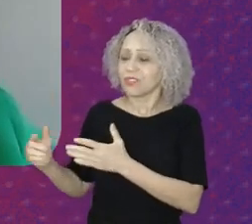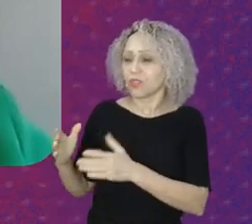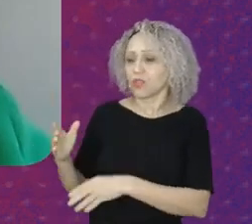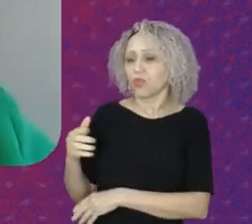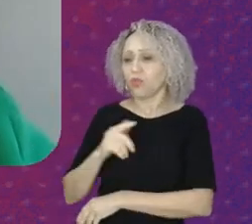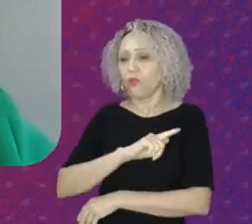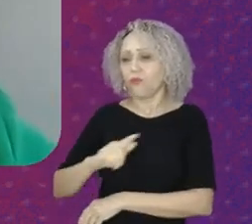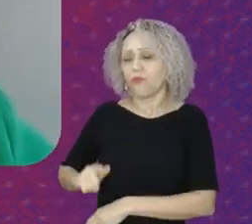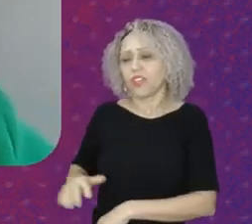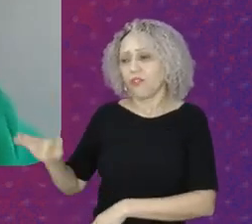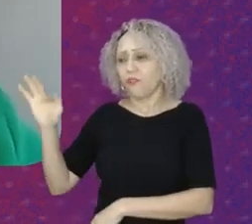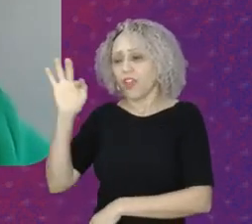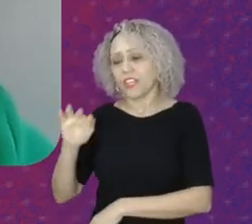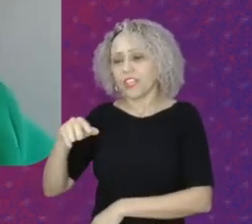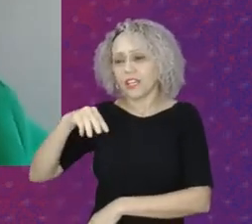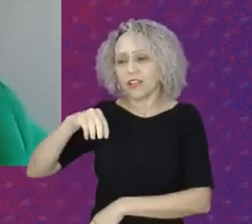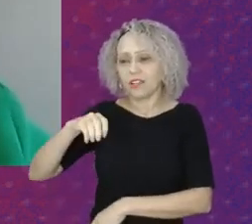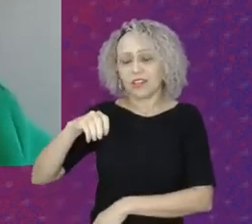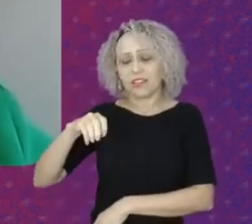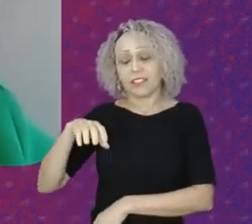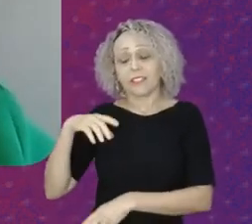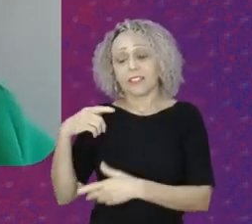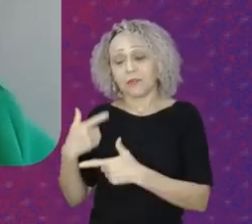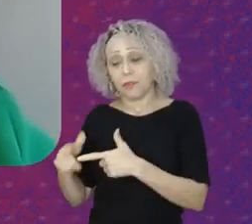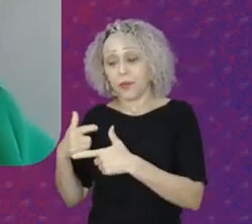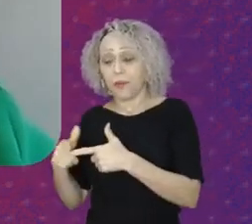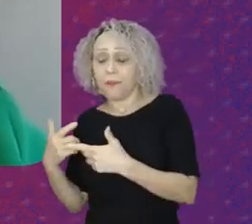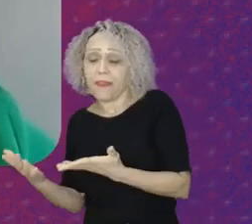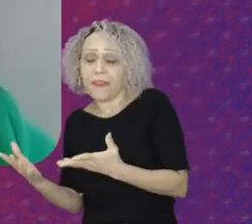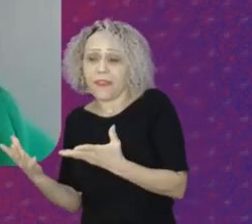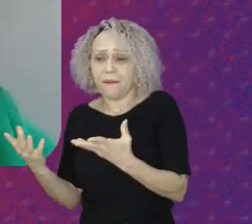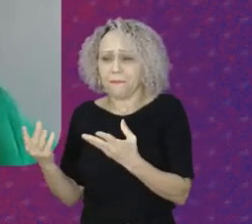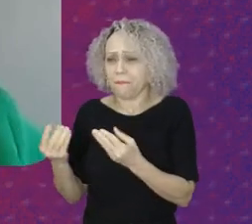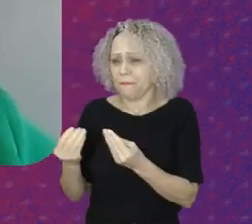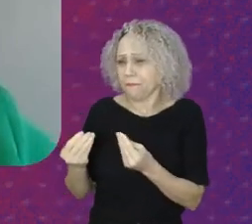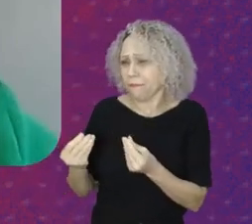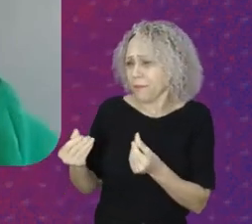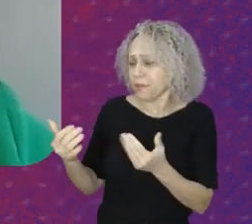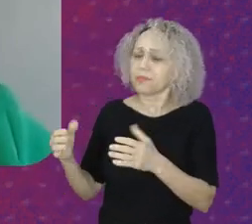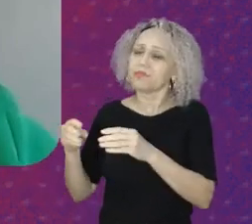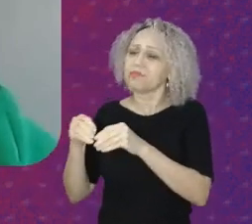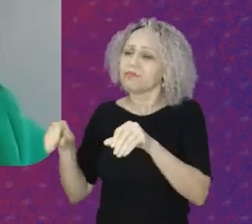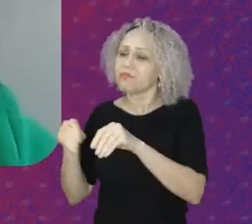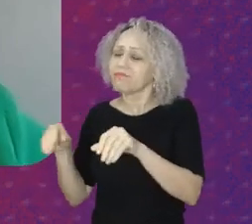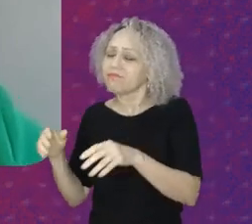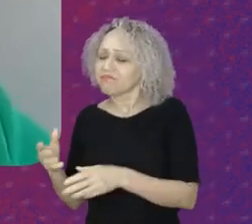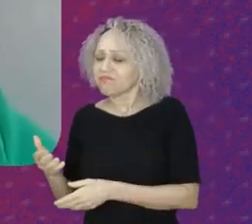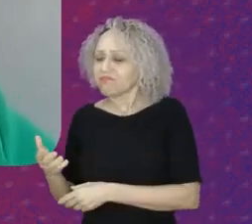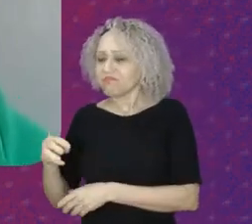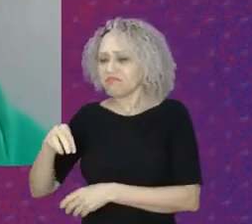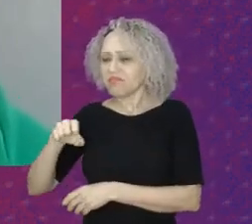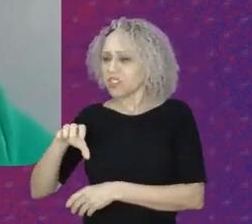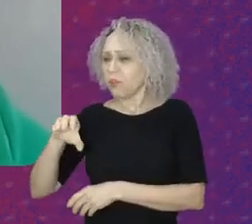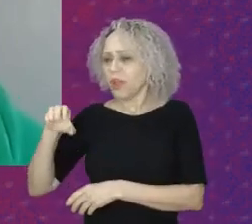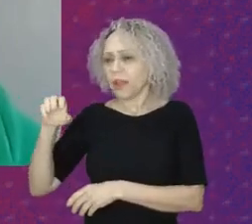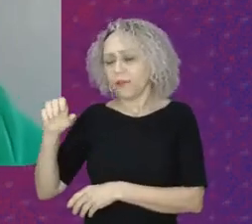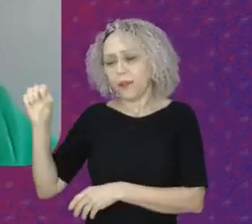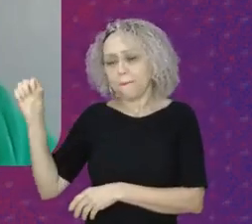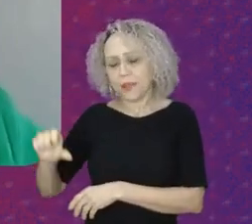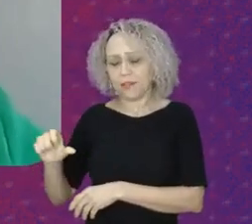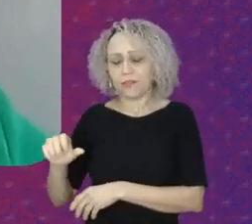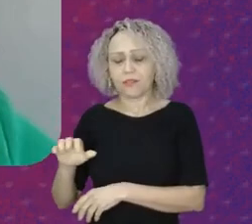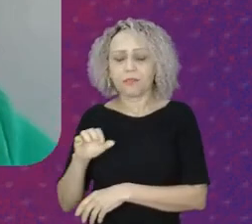MEC sofreu ainda mais. E quando não há acompanhamento de uma política de ação afirmativa, essa